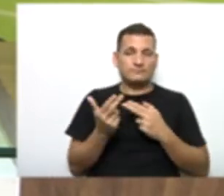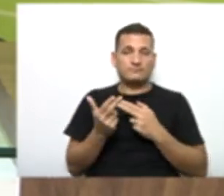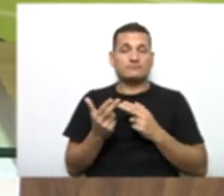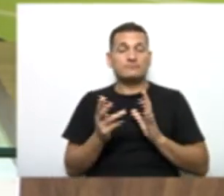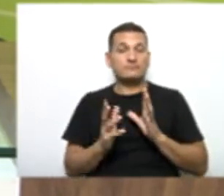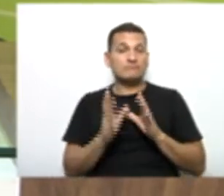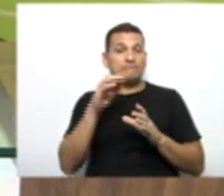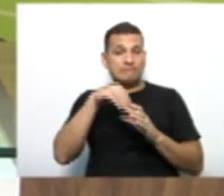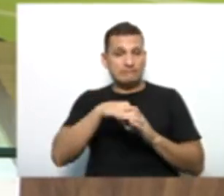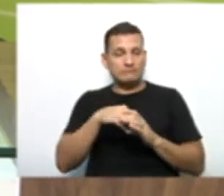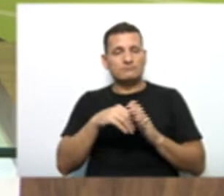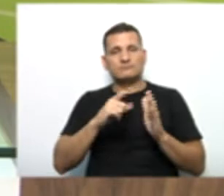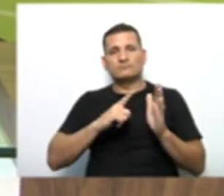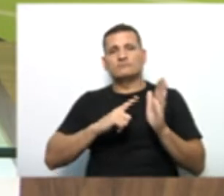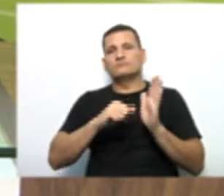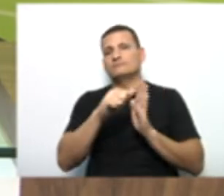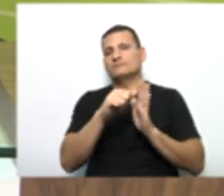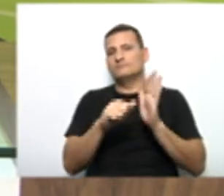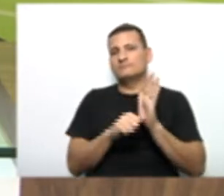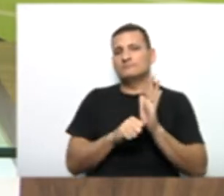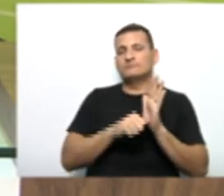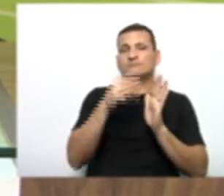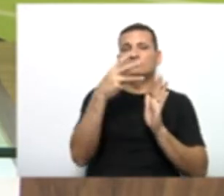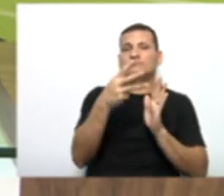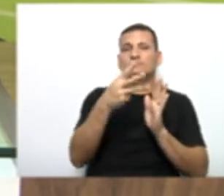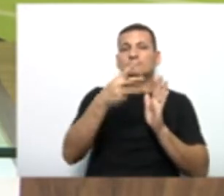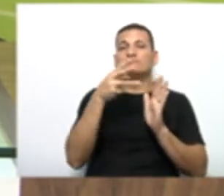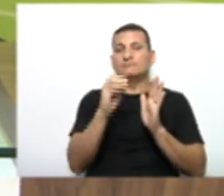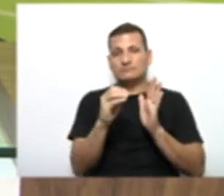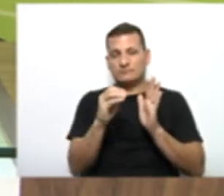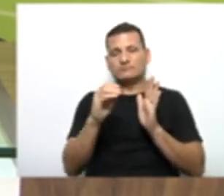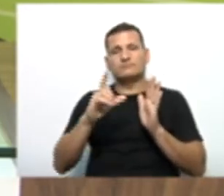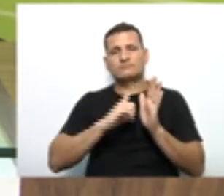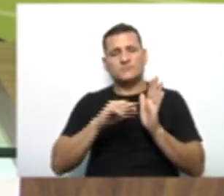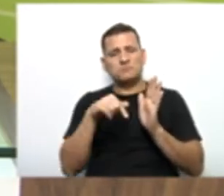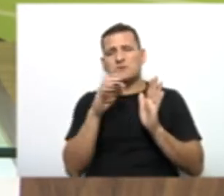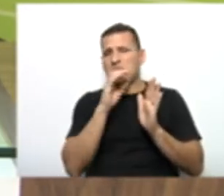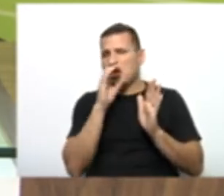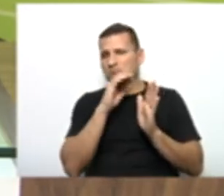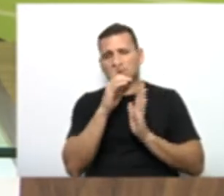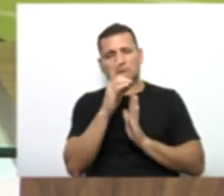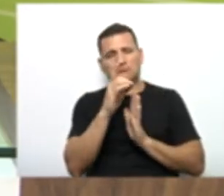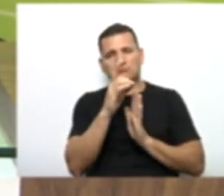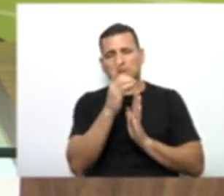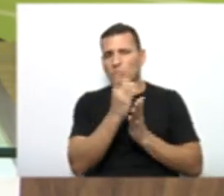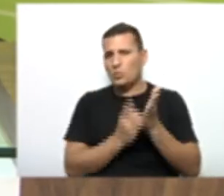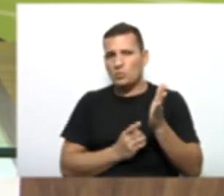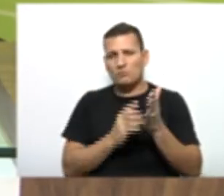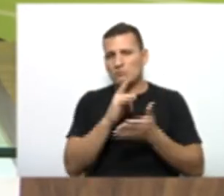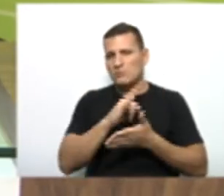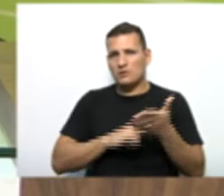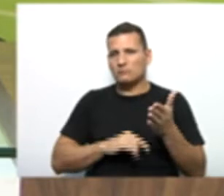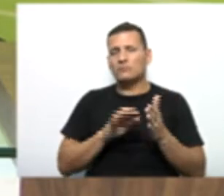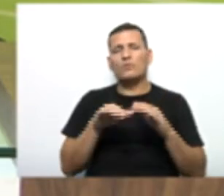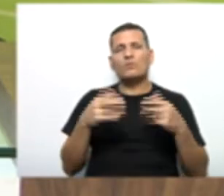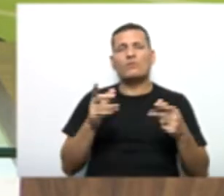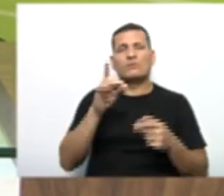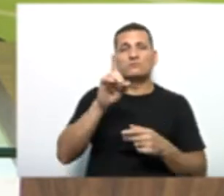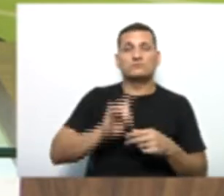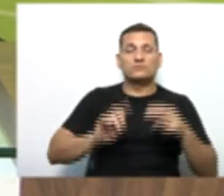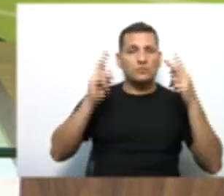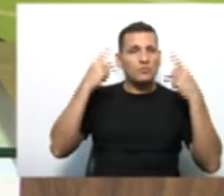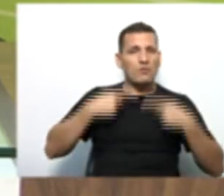30 artigos, é um documento rápido de ler, e que define quais são os direitos humanos que devem